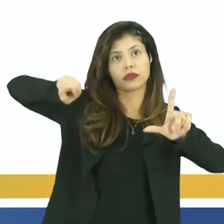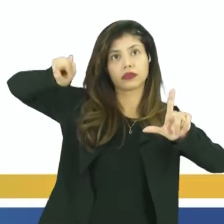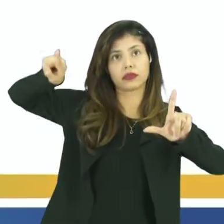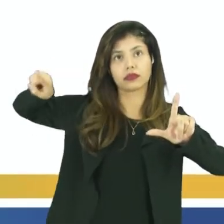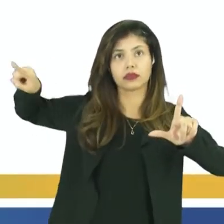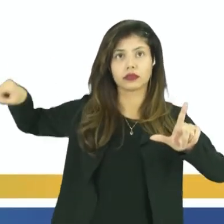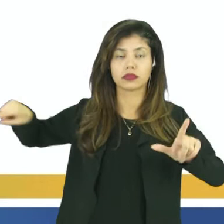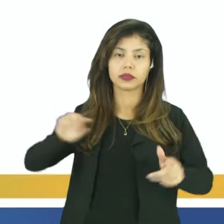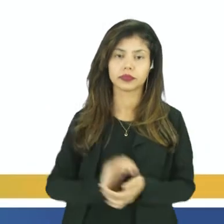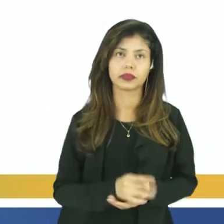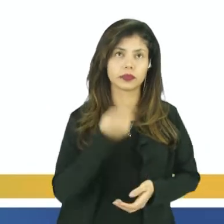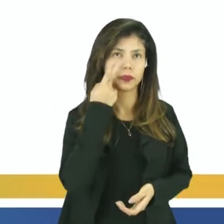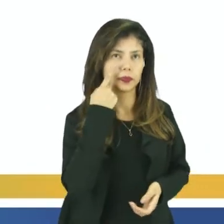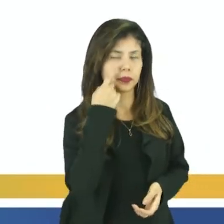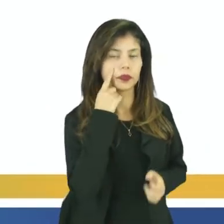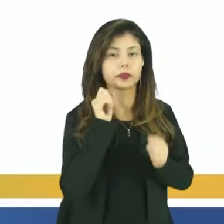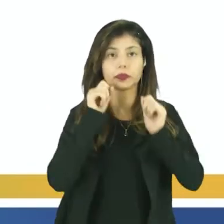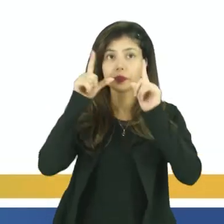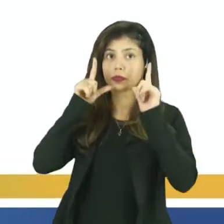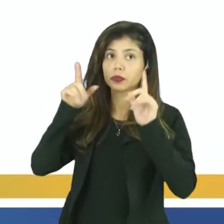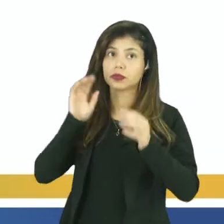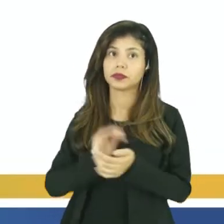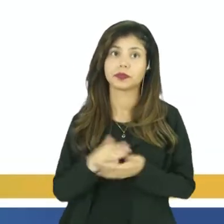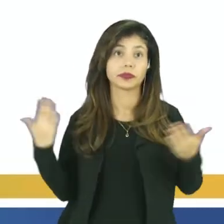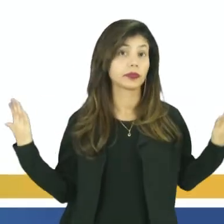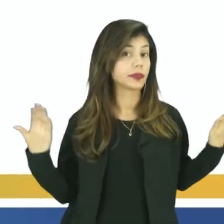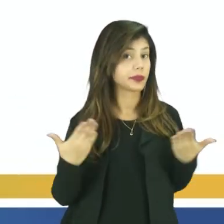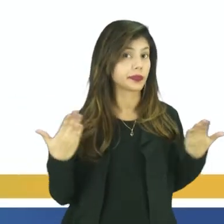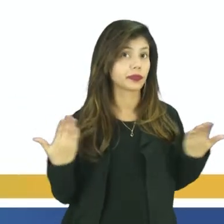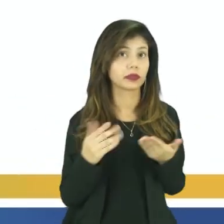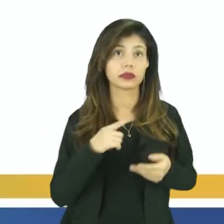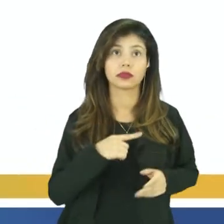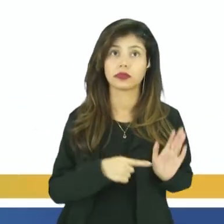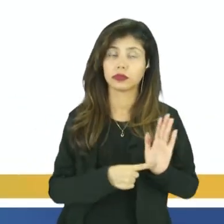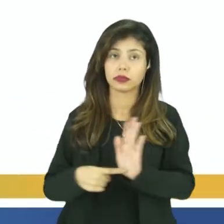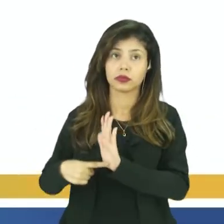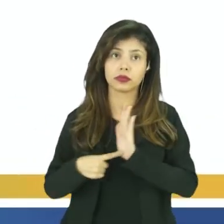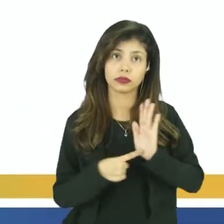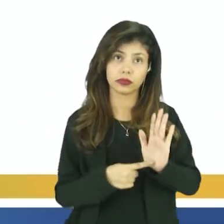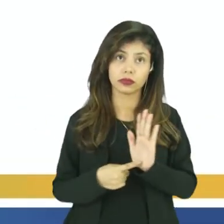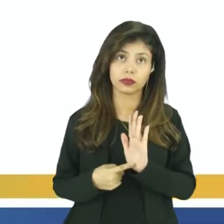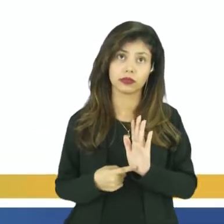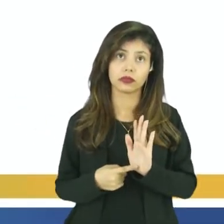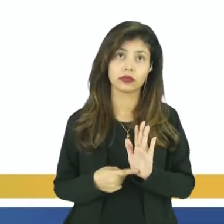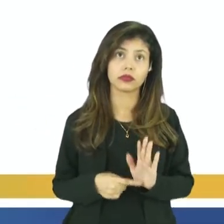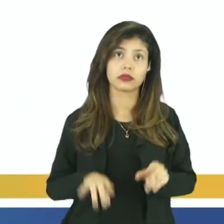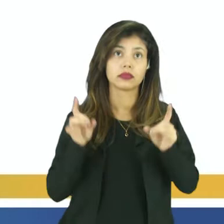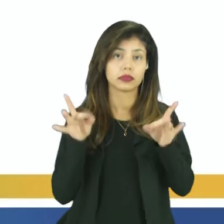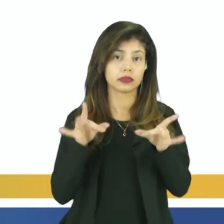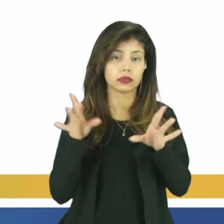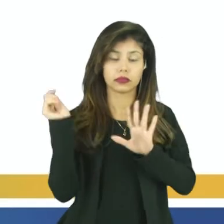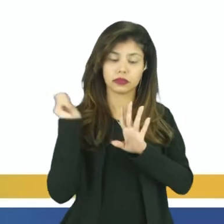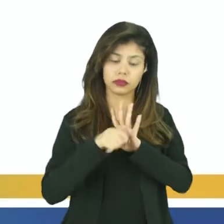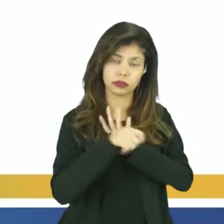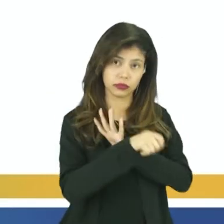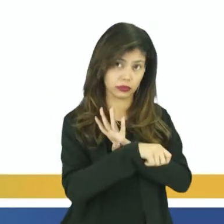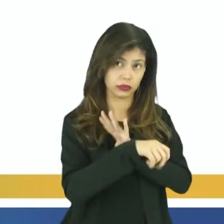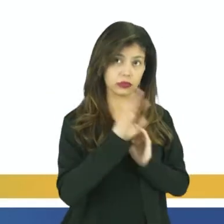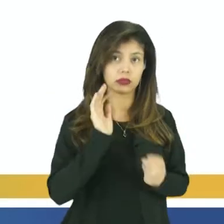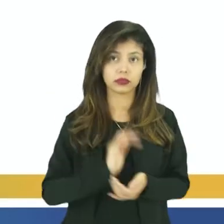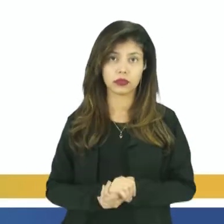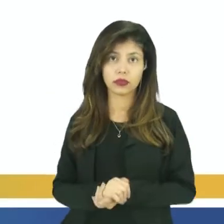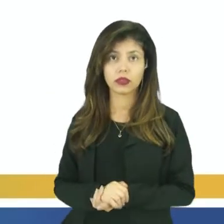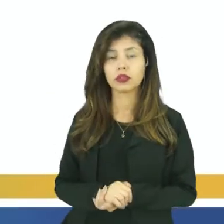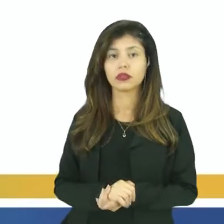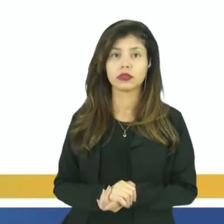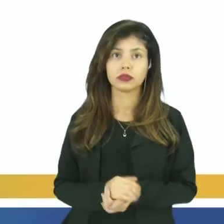onde você observa aí, agora, ele está representando as vendas mensais. E aí